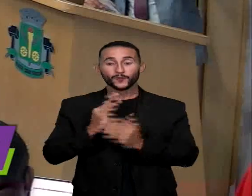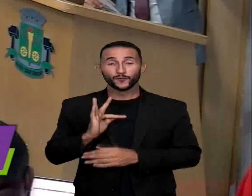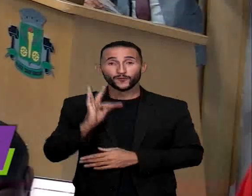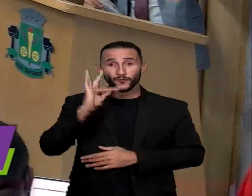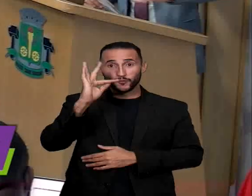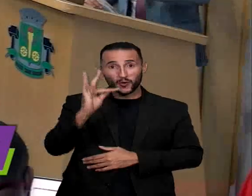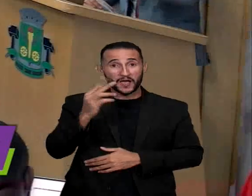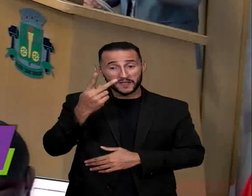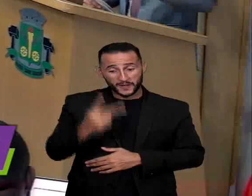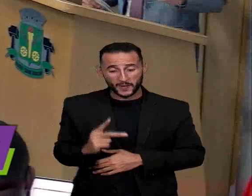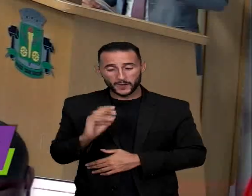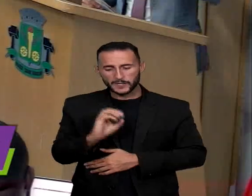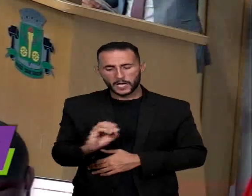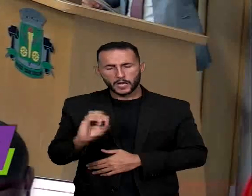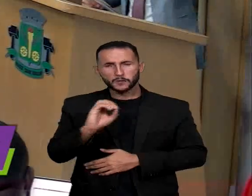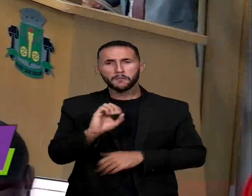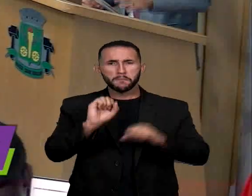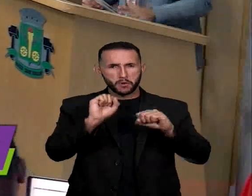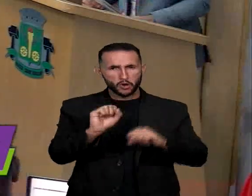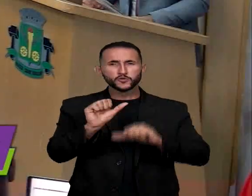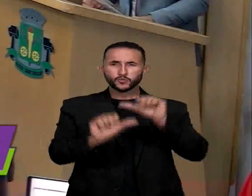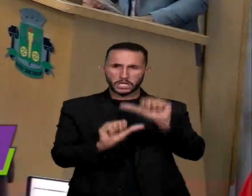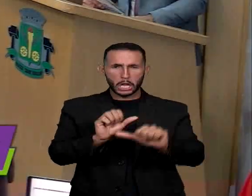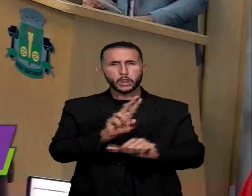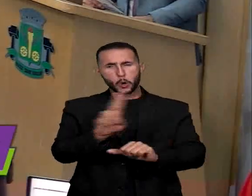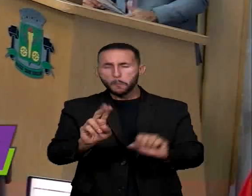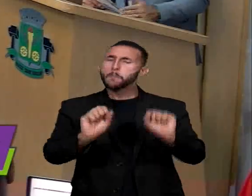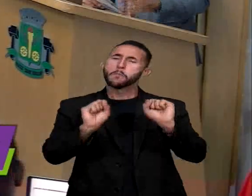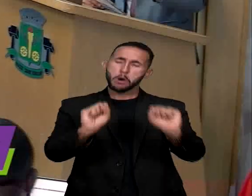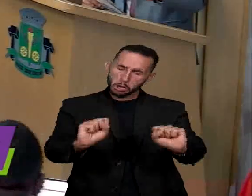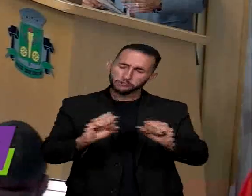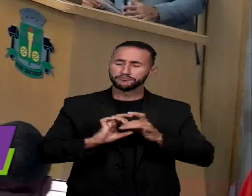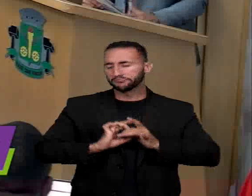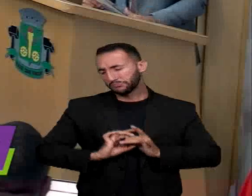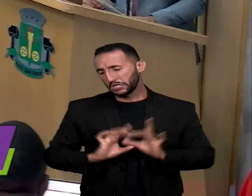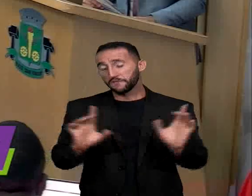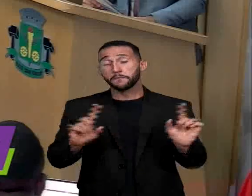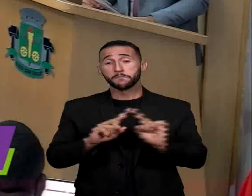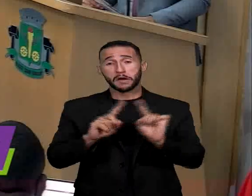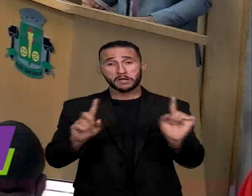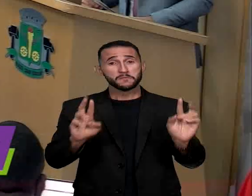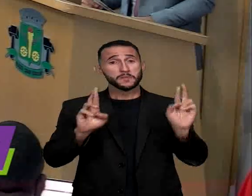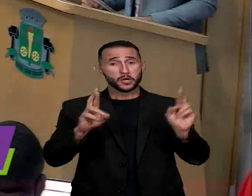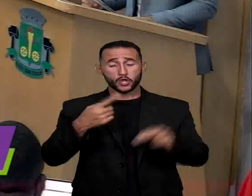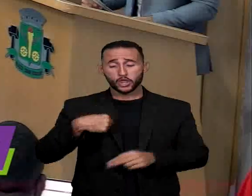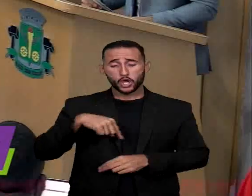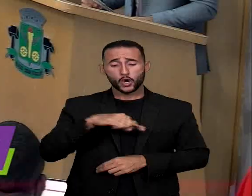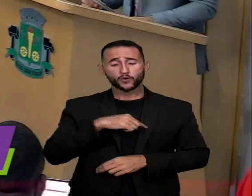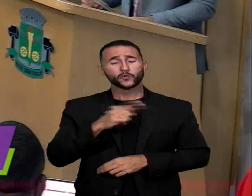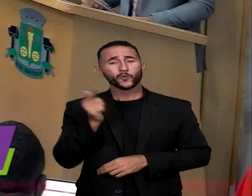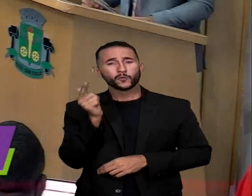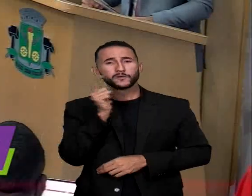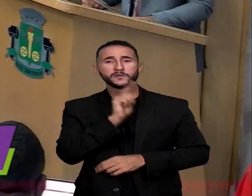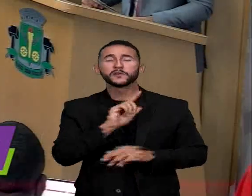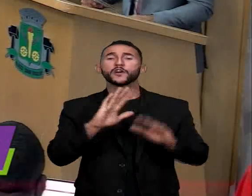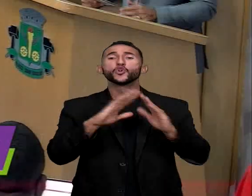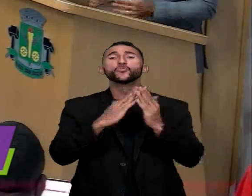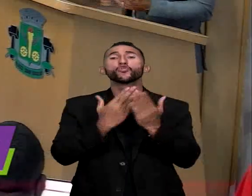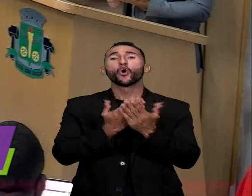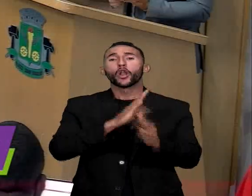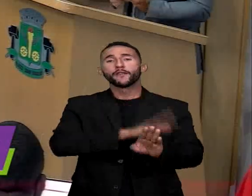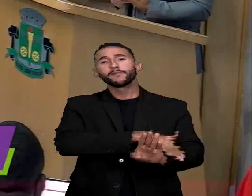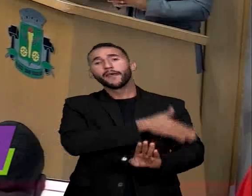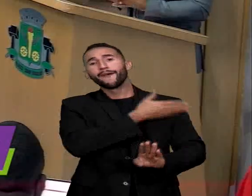pode até mudar de nome não tem problema mas que a gente consiga manter essa concepção de um ensino integral de qualidade